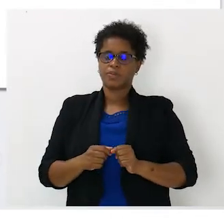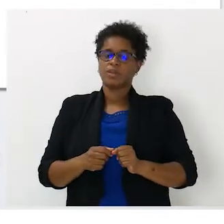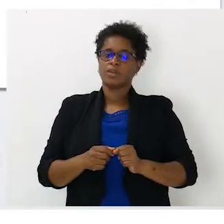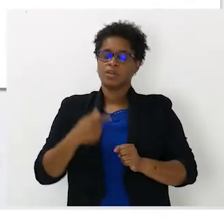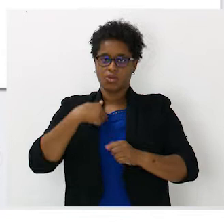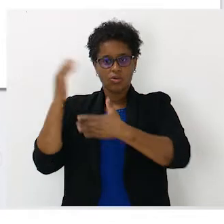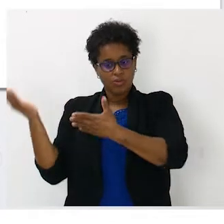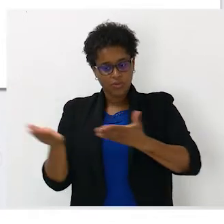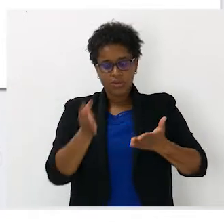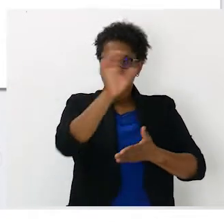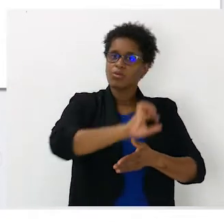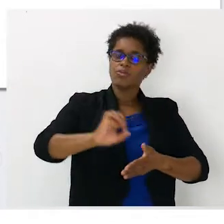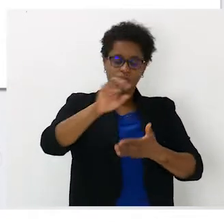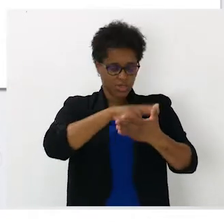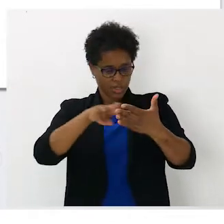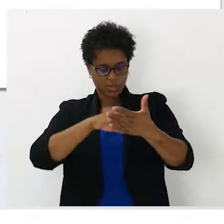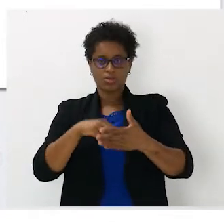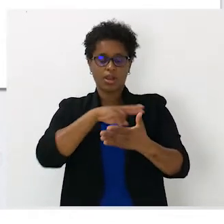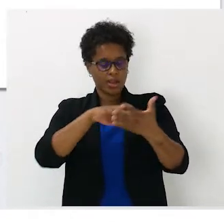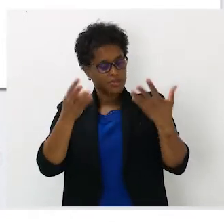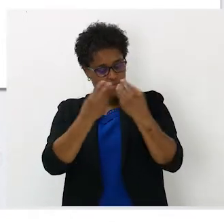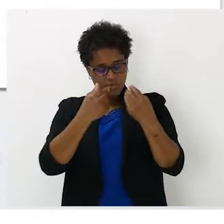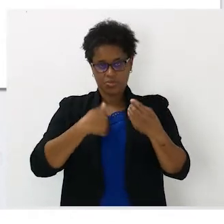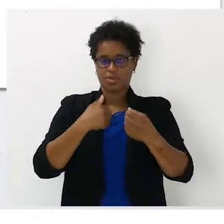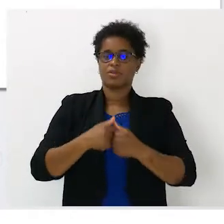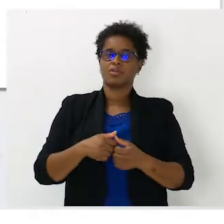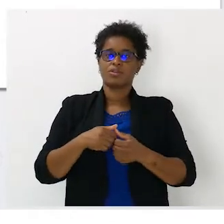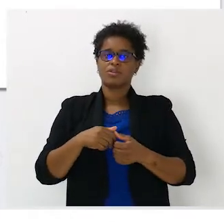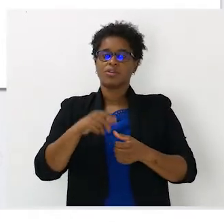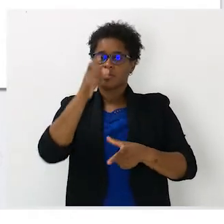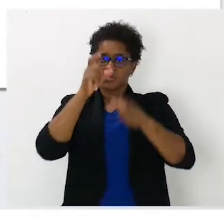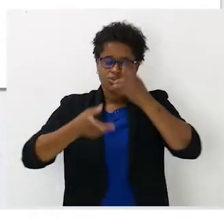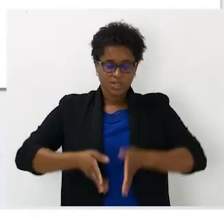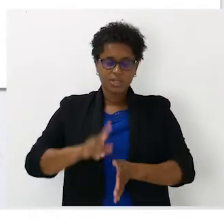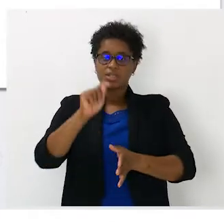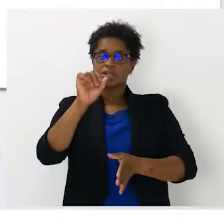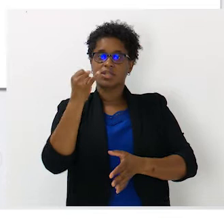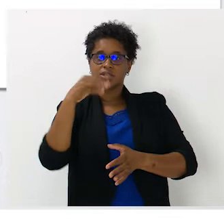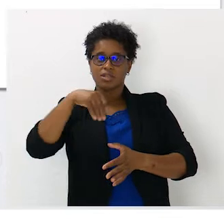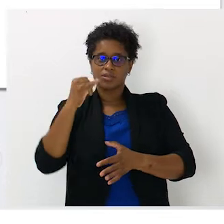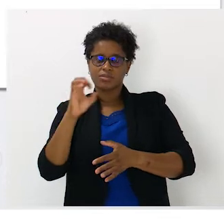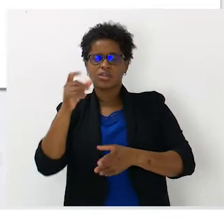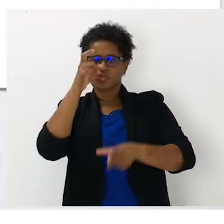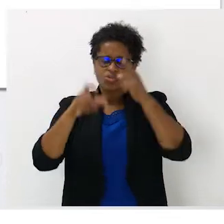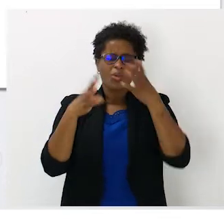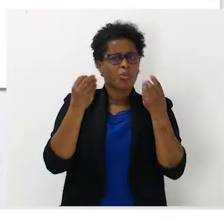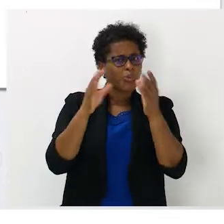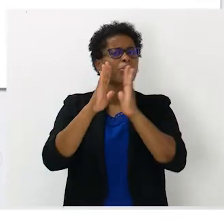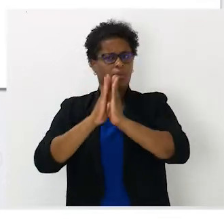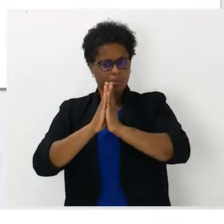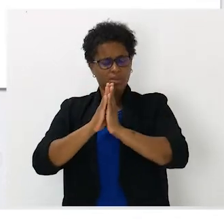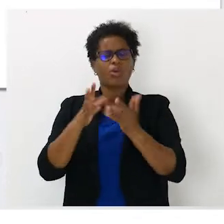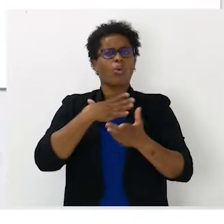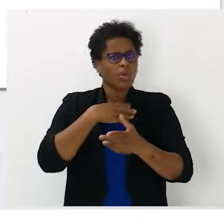vos convido à leitura. Portanto, leiam comigo. Os egípcios eram um povo muito religioso,